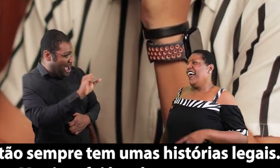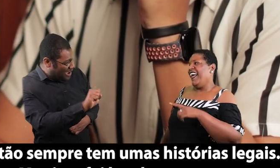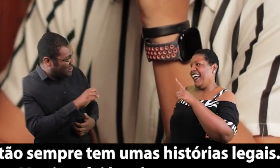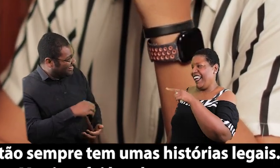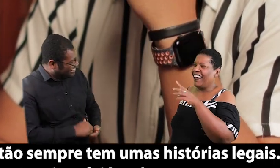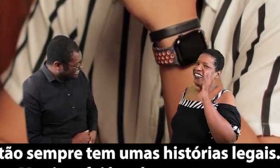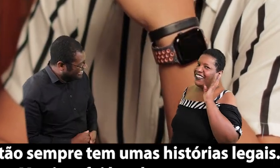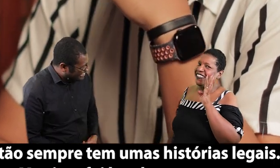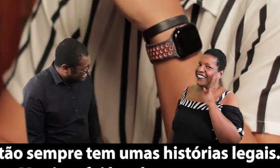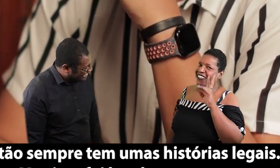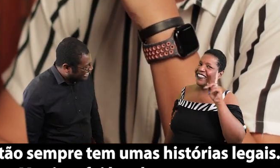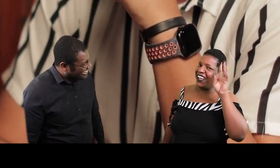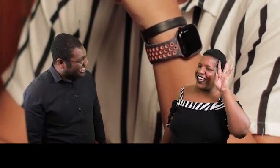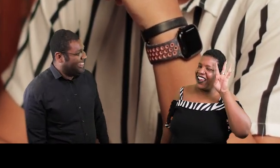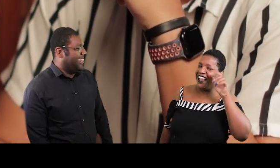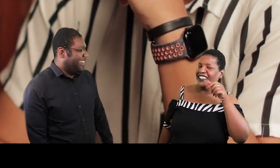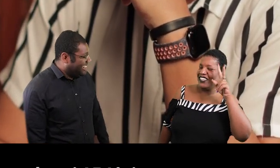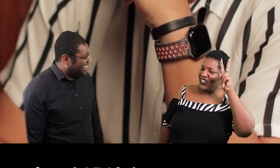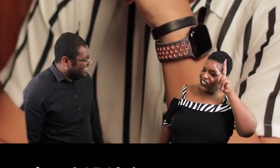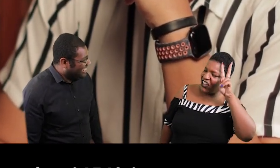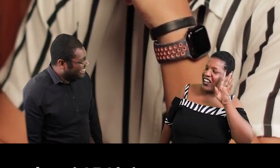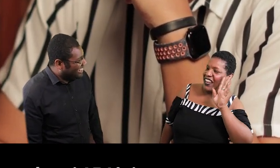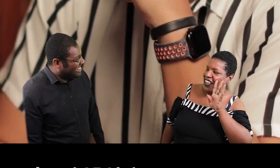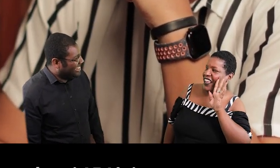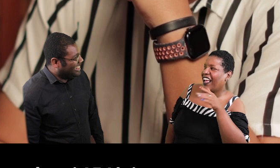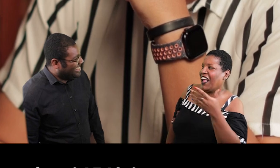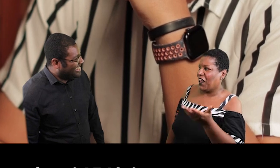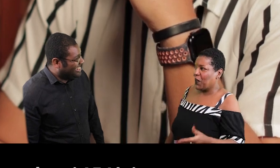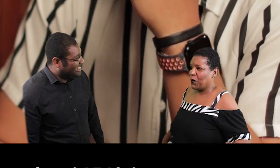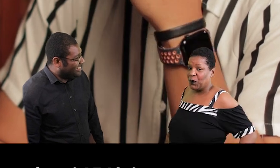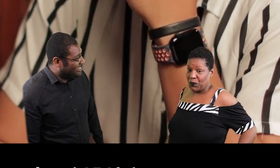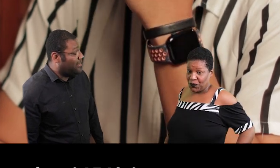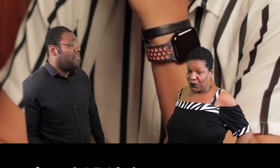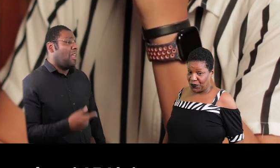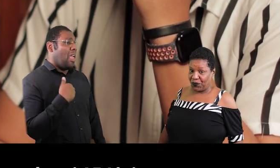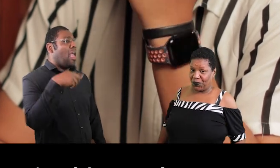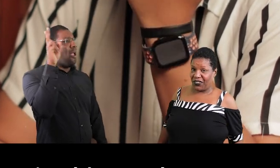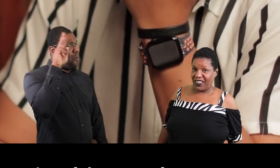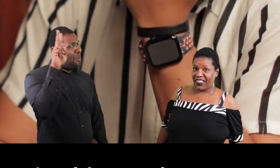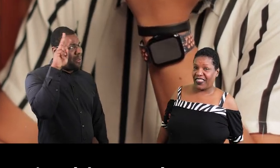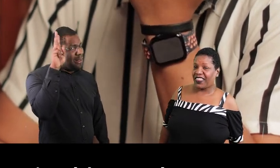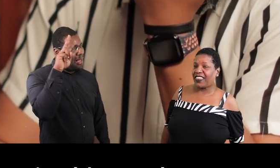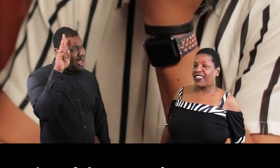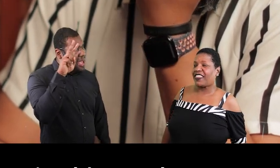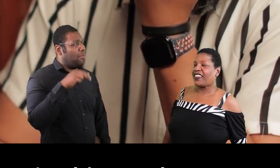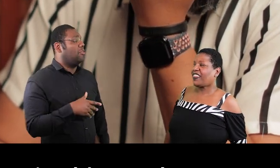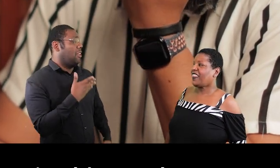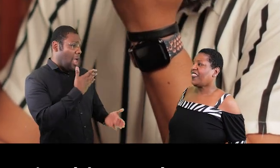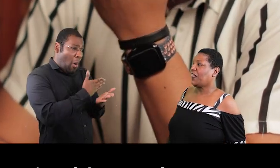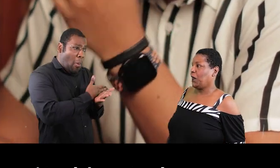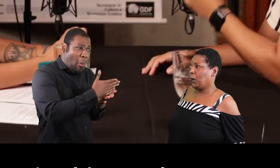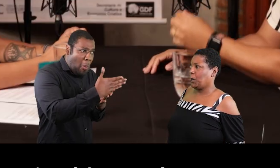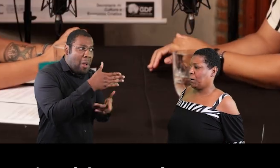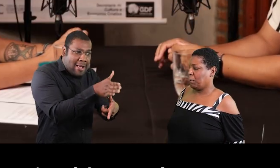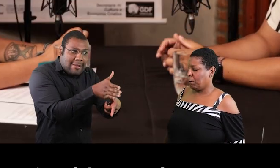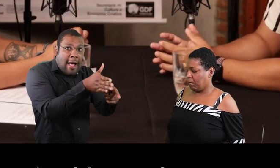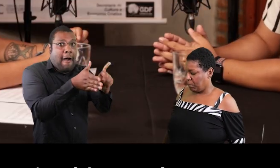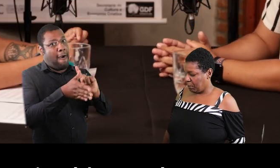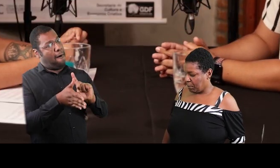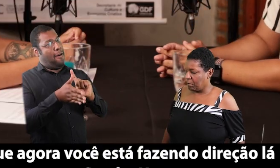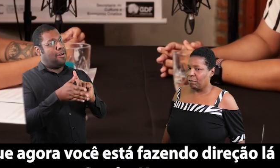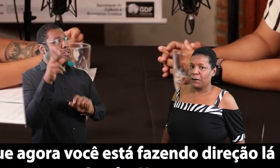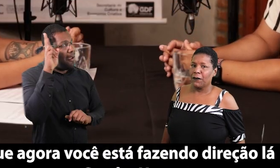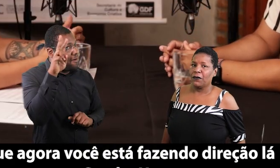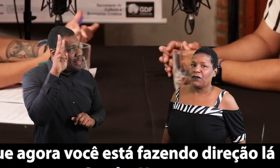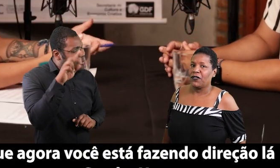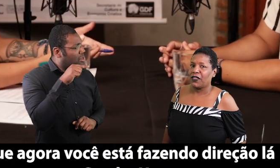foi legal. A gente se amarrou. Ai, bacana demais. E, Júnior, a gente tava comentando aqui também, antes de começar,